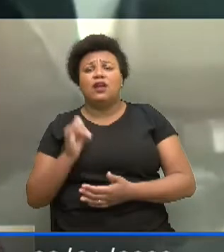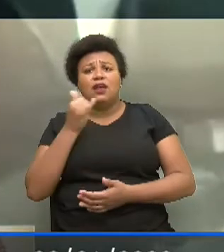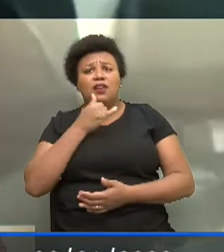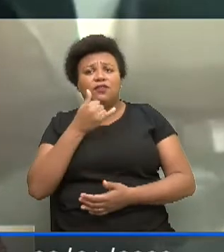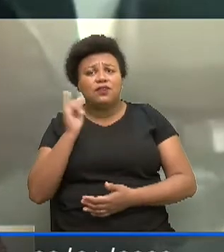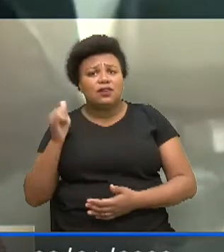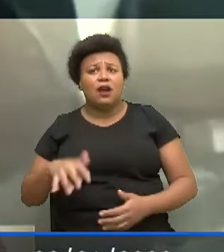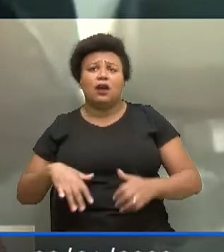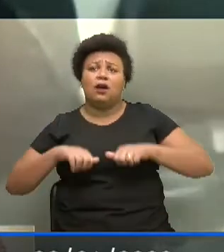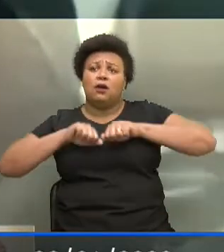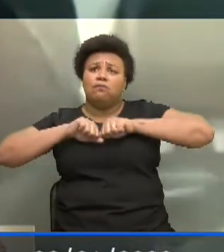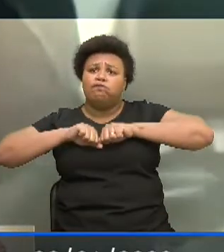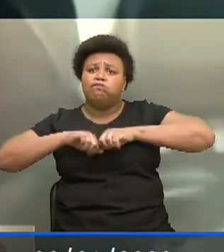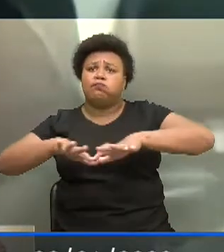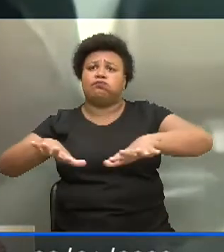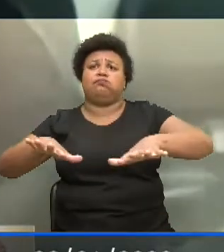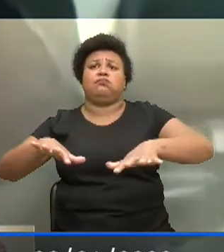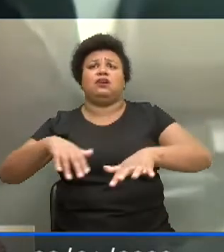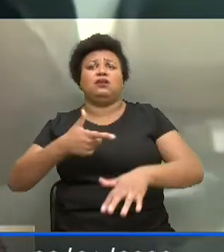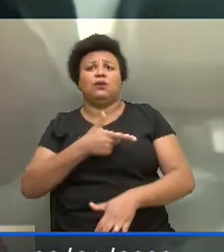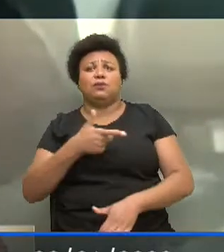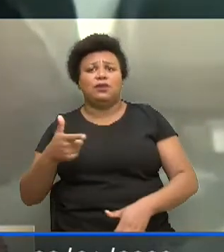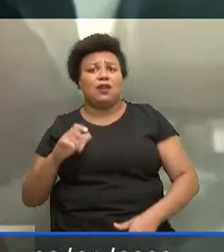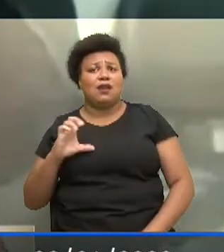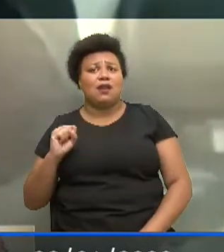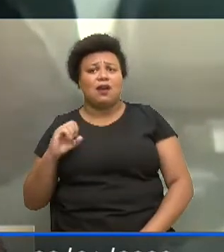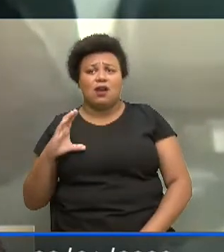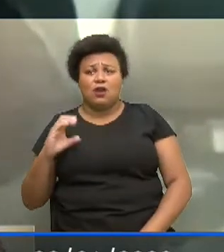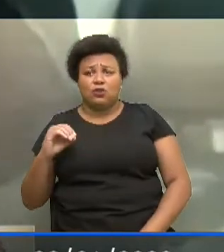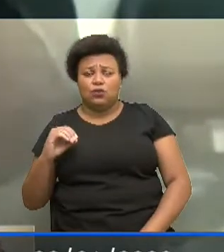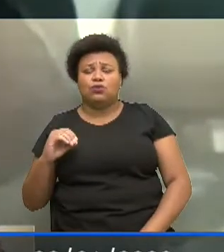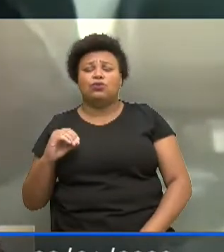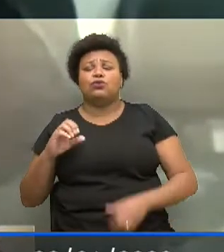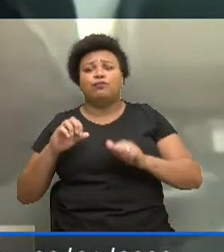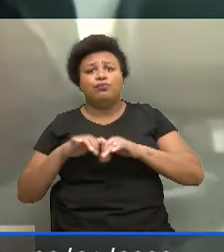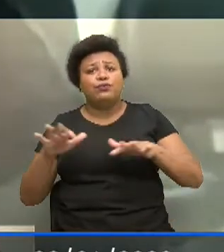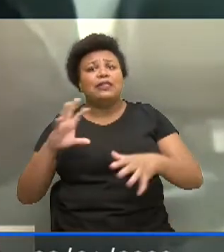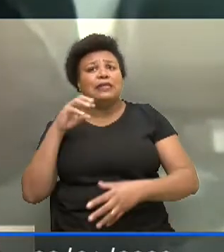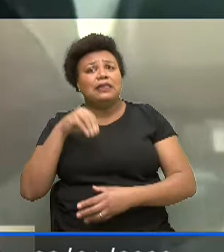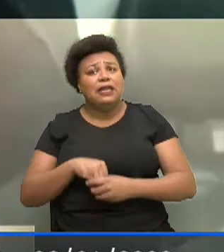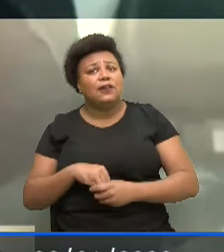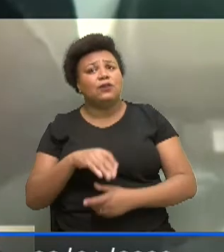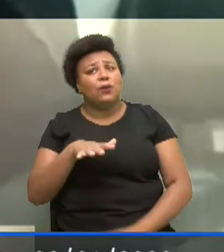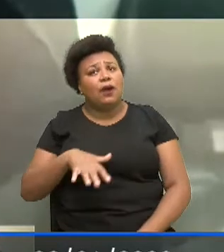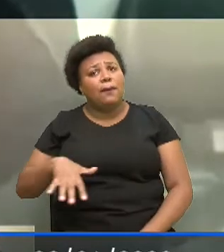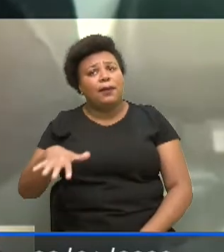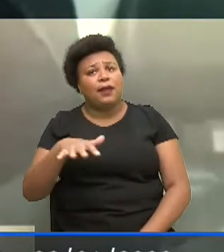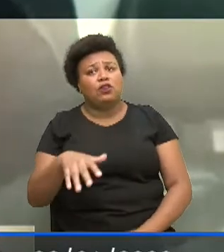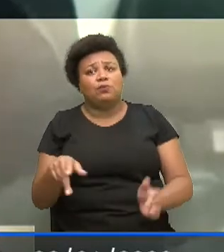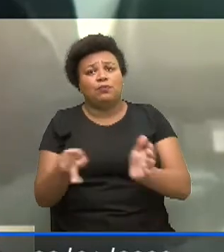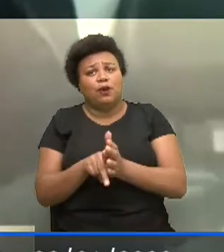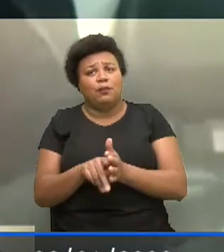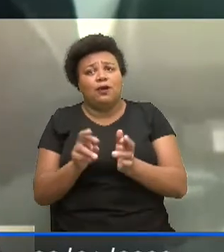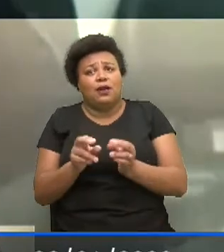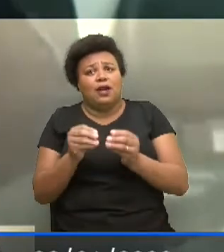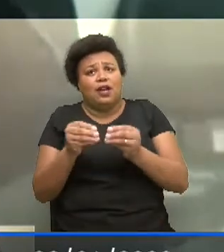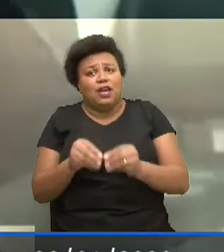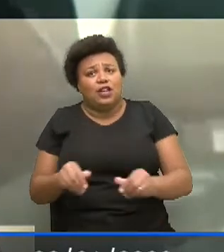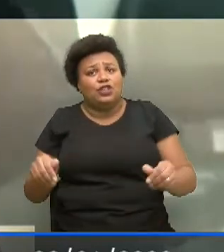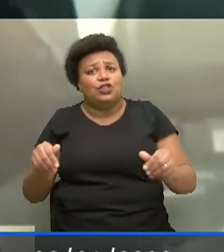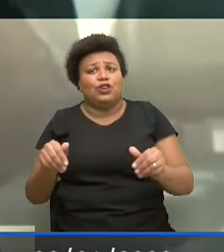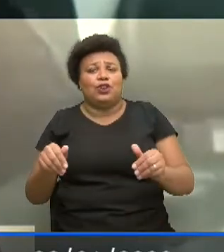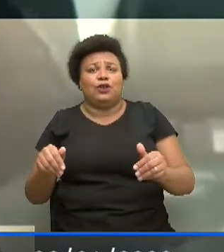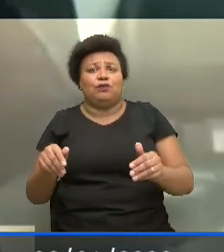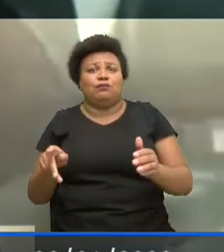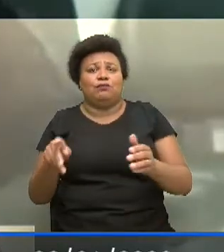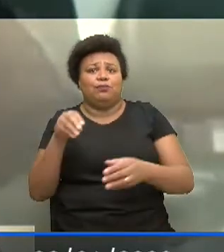do vírus de uma maneira a não ter casos transmitidos para o ambiente, né, para o território, para o